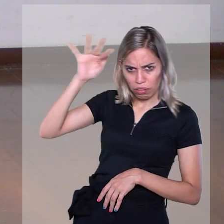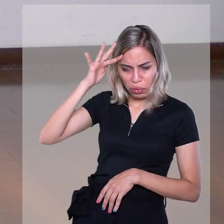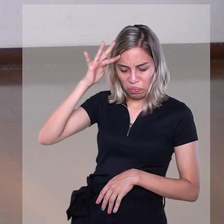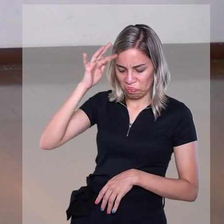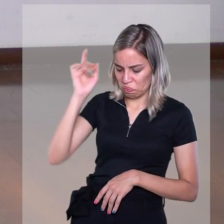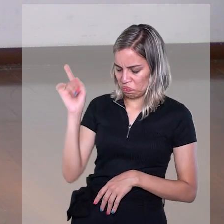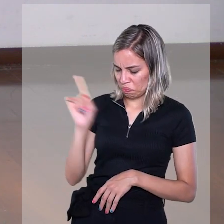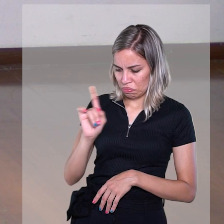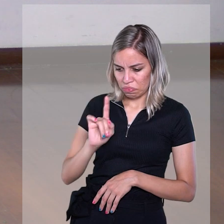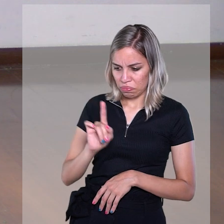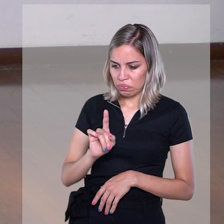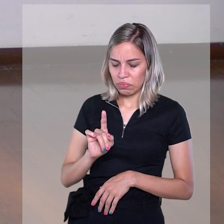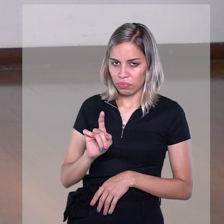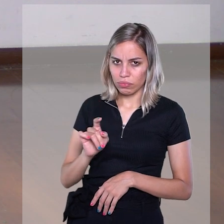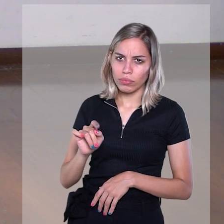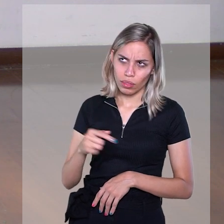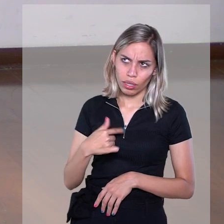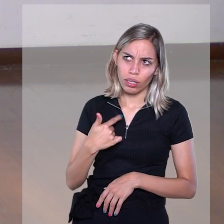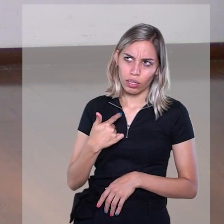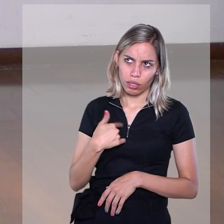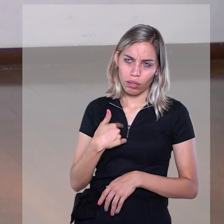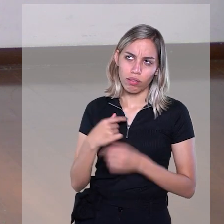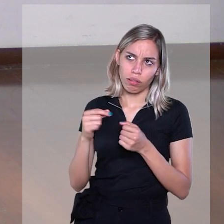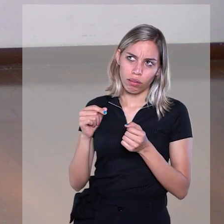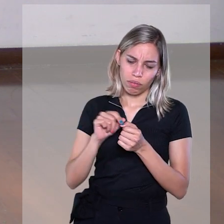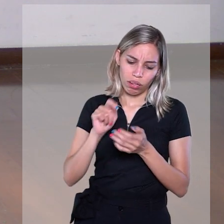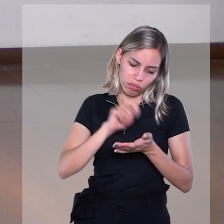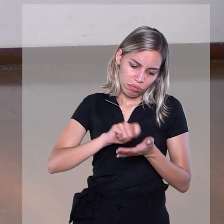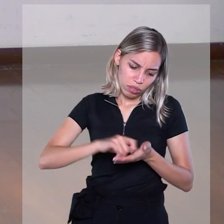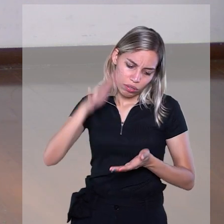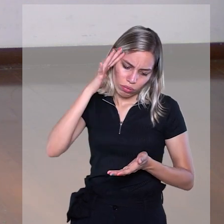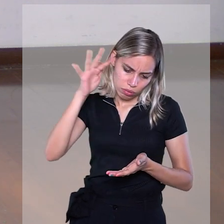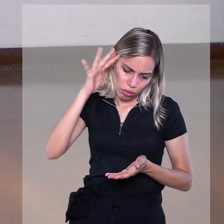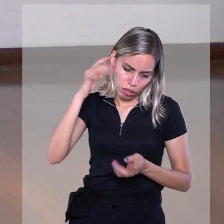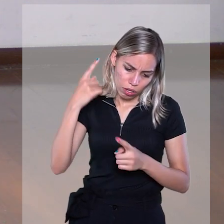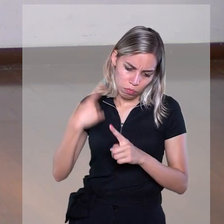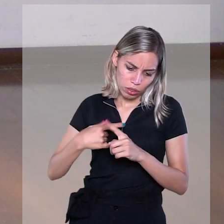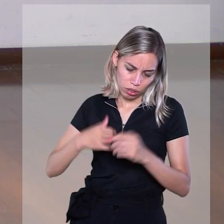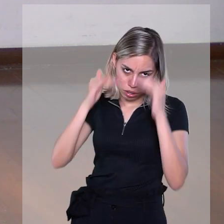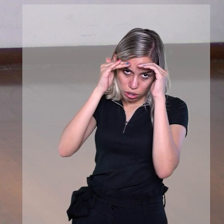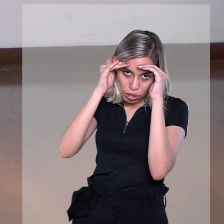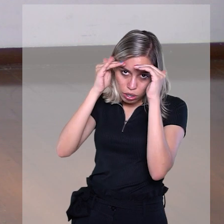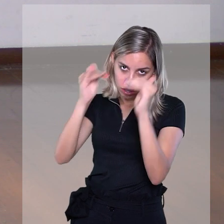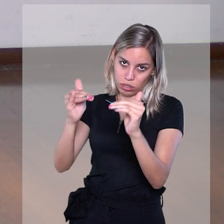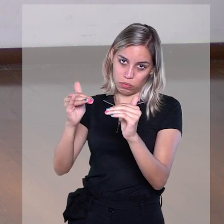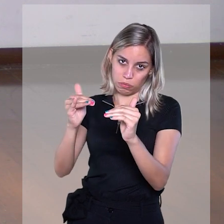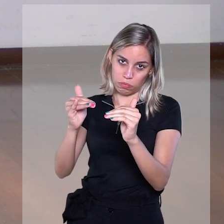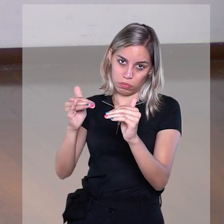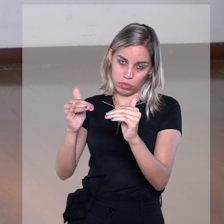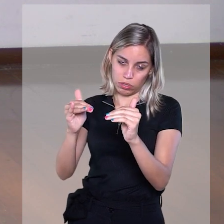faço porque tenho o máximo respeito e carinho pela imaginação da letra,